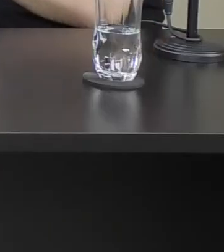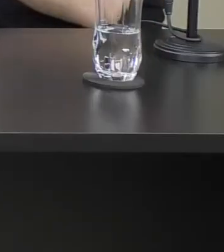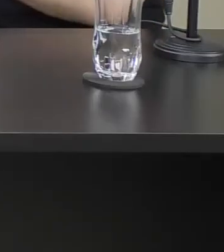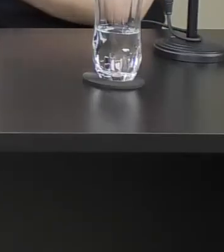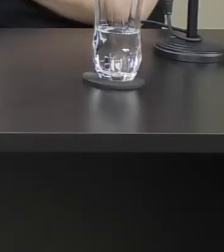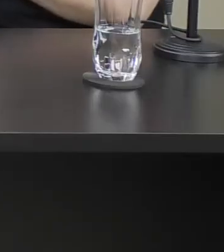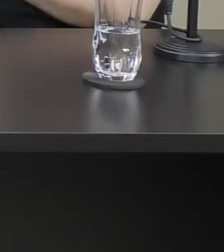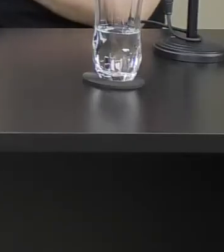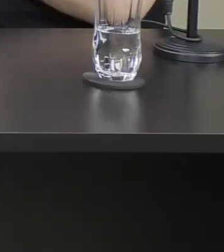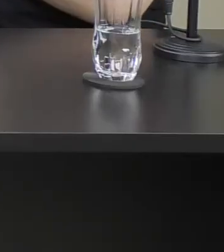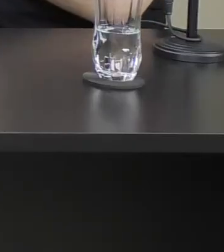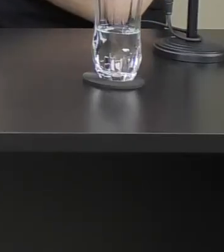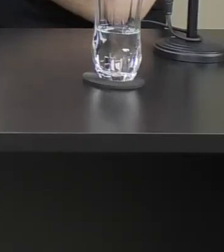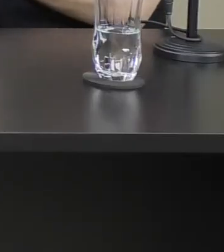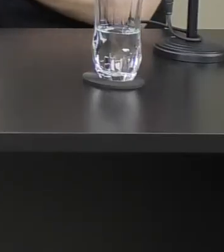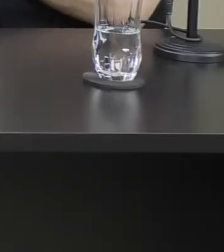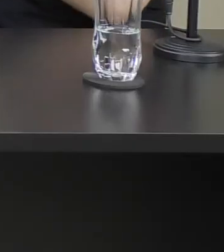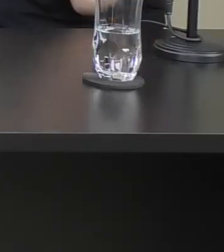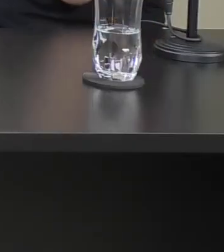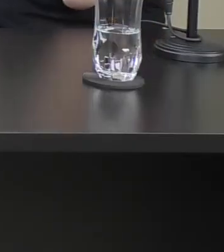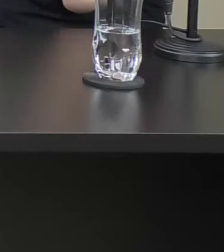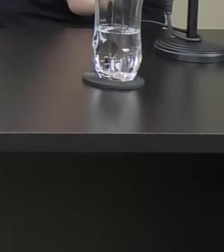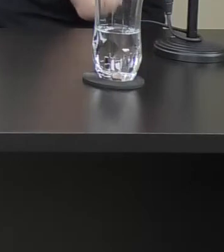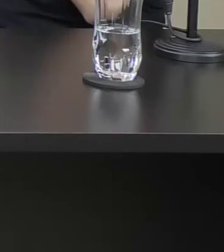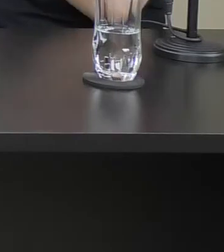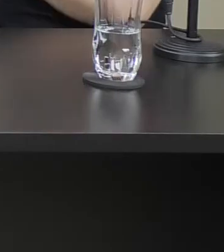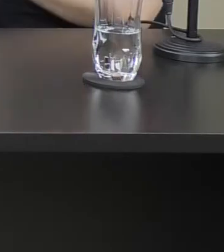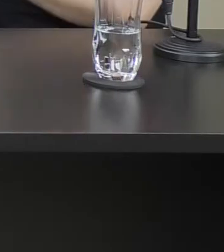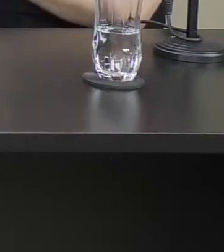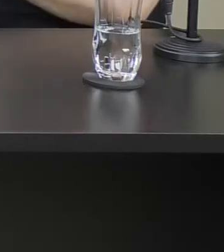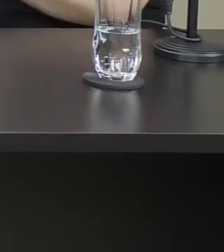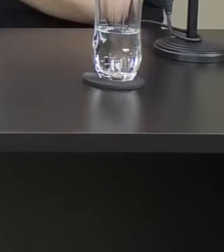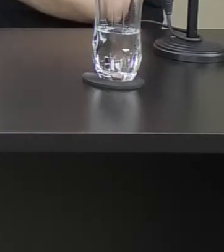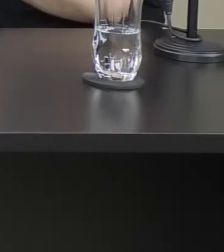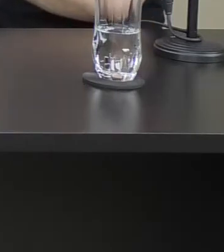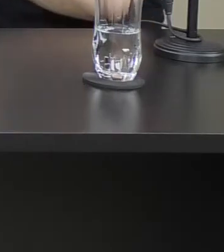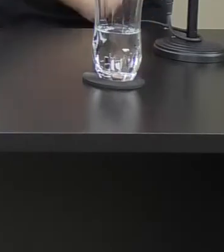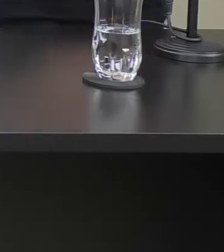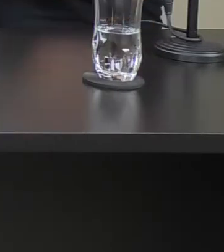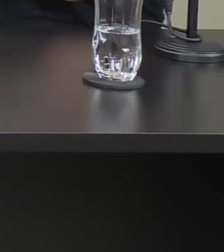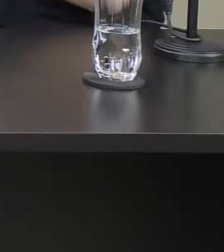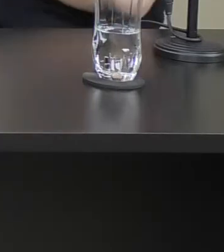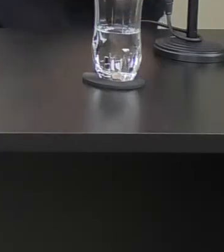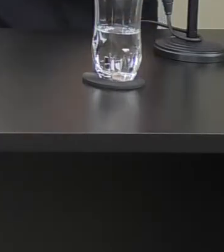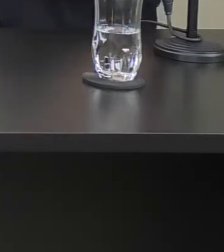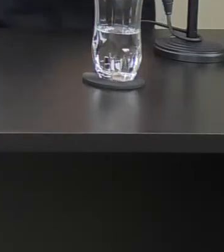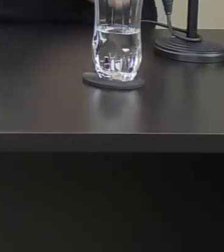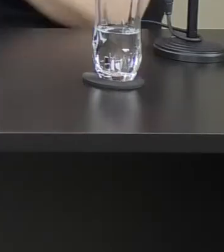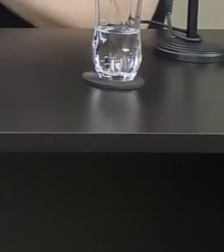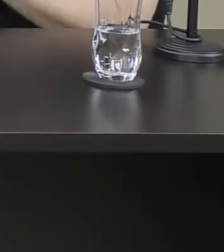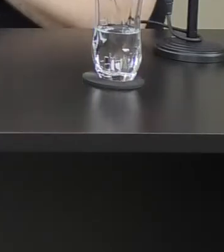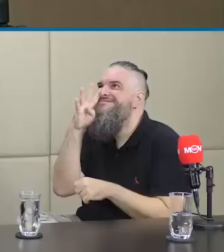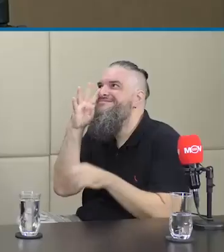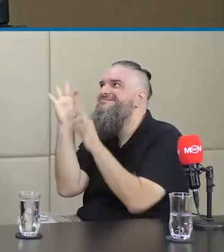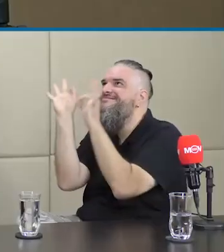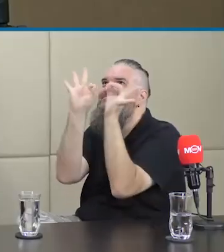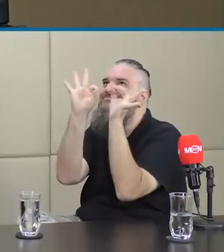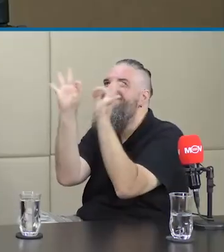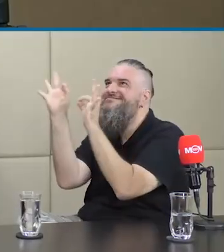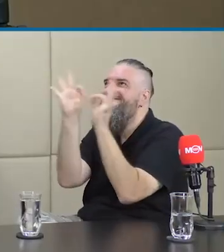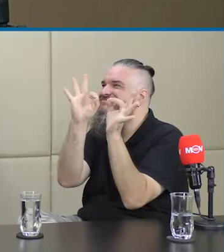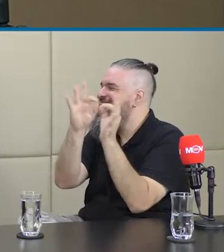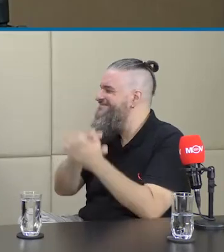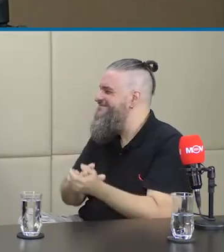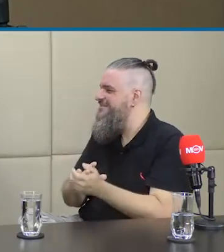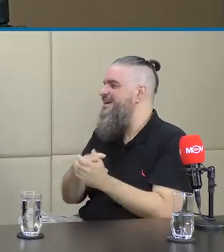Então, e eu fiquei maravilhado com aquilo. E toda vez que eu via a minha avó conversando com a vizinha, eu sempre ia lá e ficava observando. Aí o